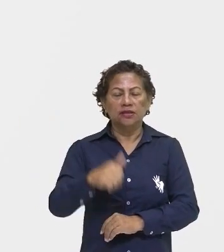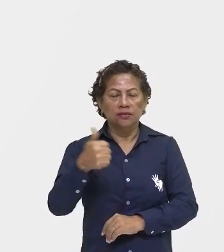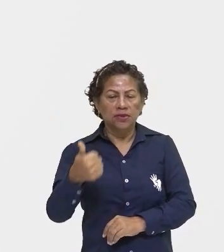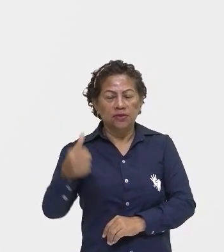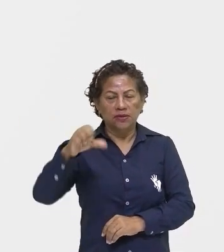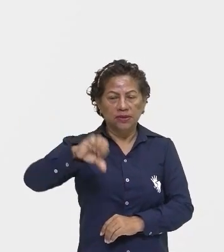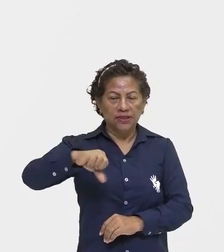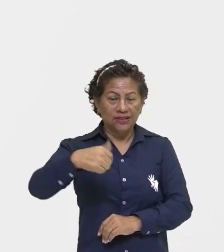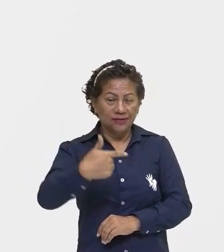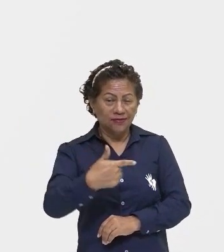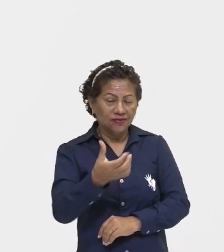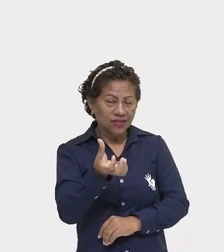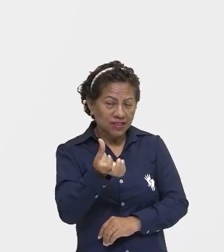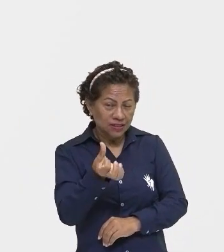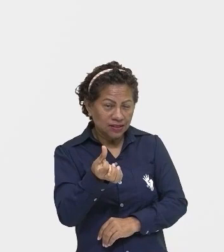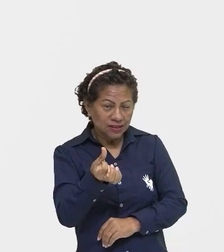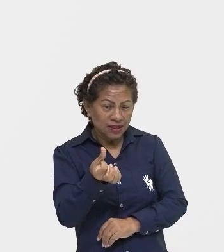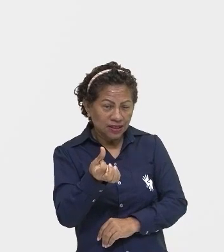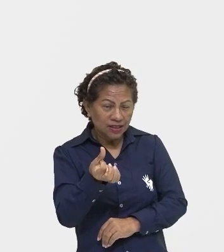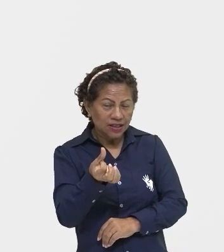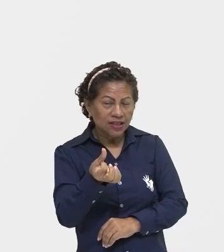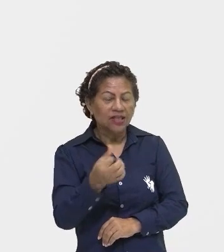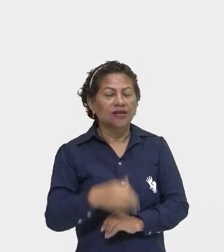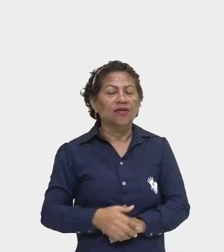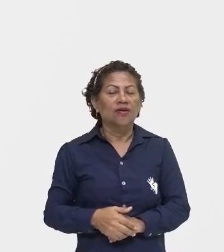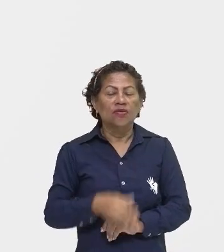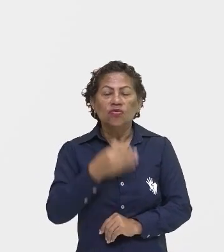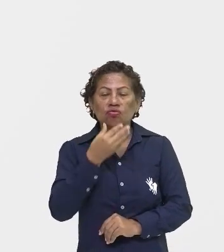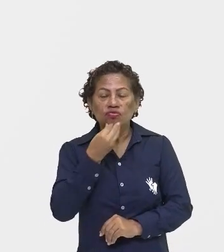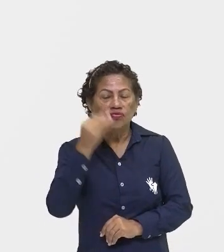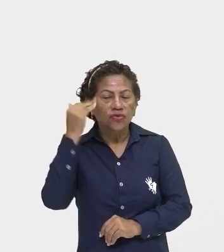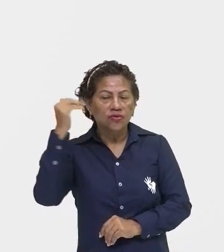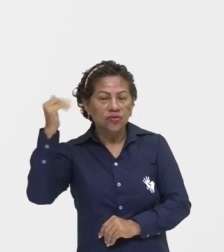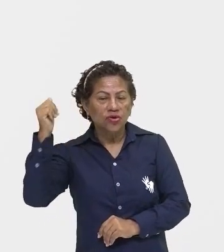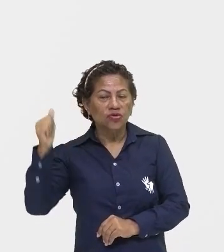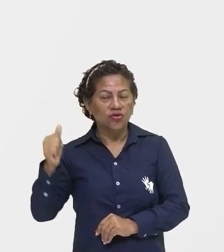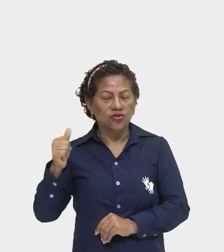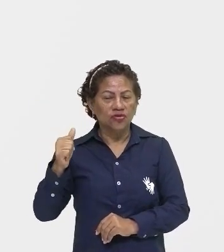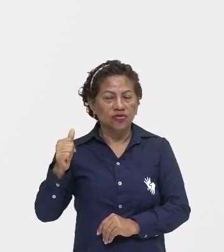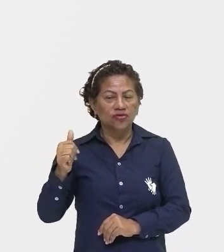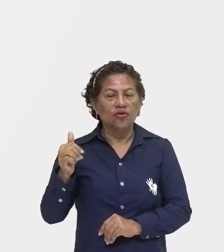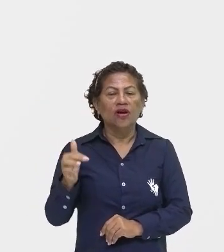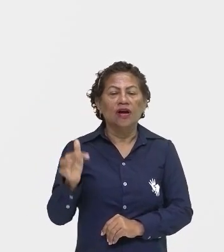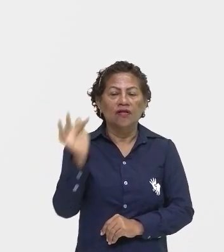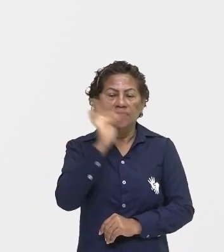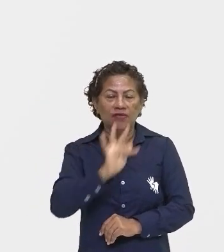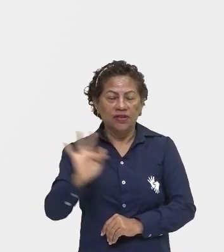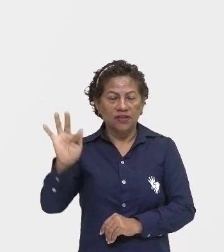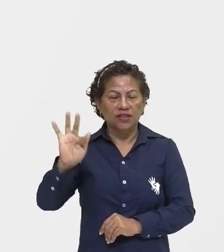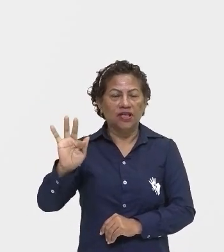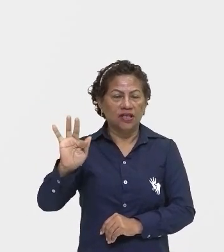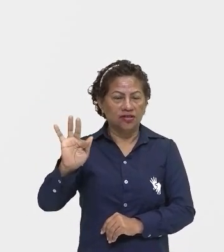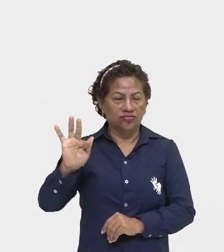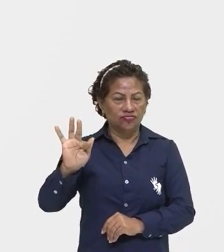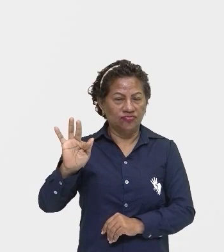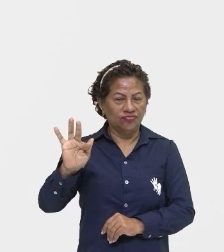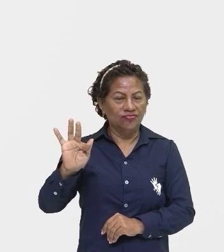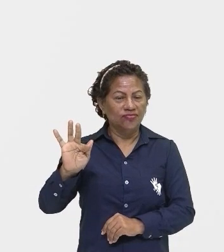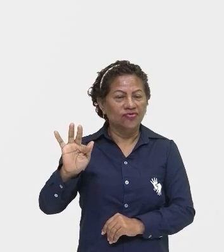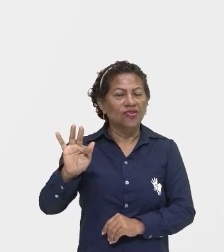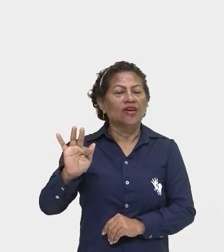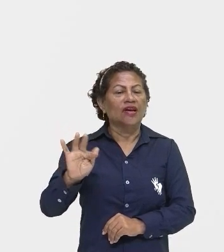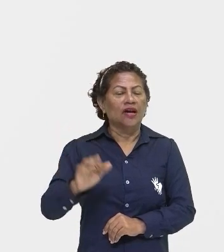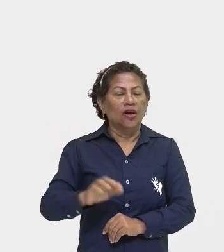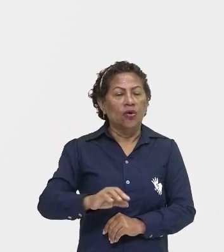1826 pelo francês Joseph Niepce, numa placa de estanho coberta com um derivado